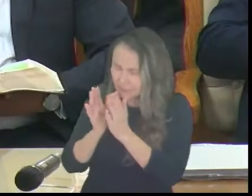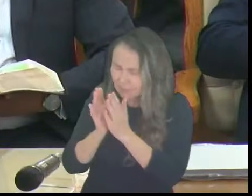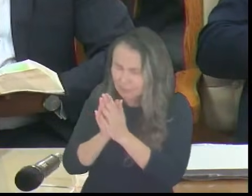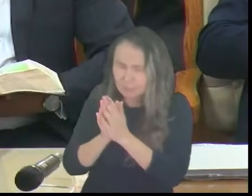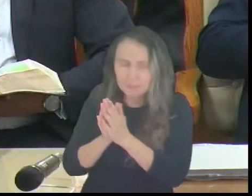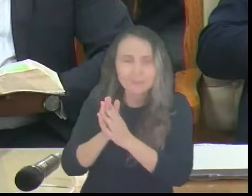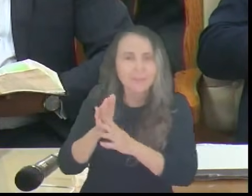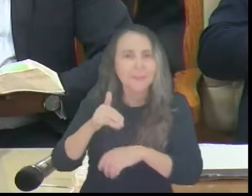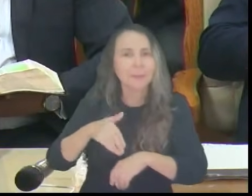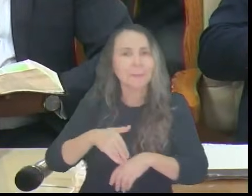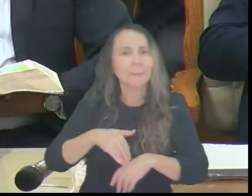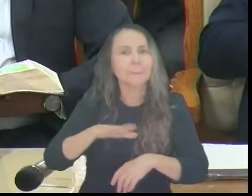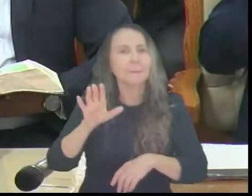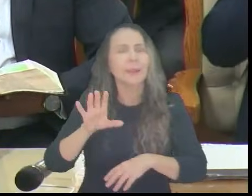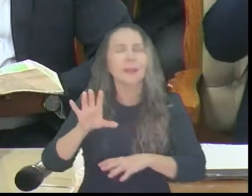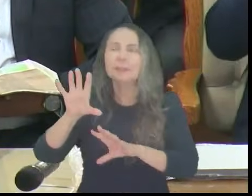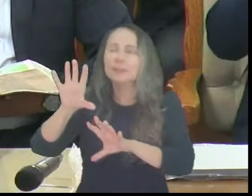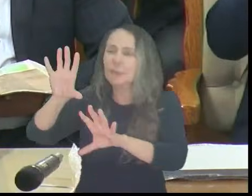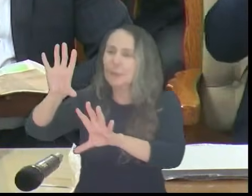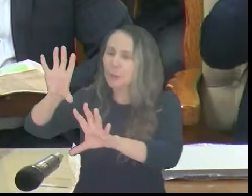mais você